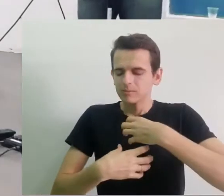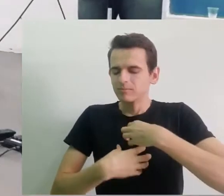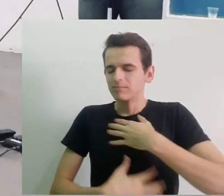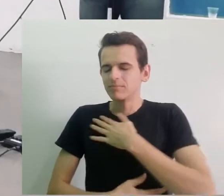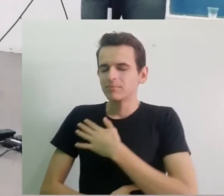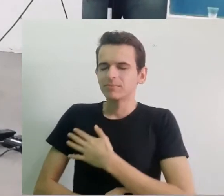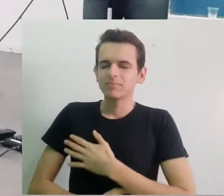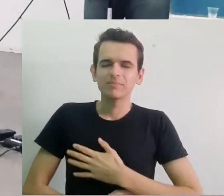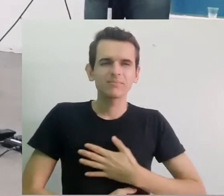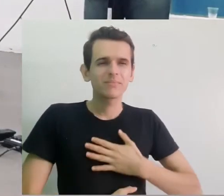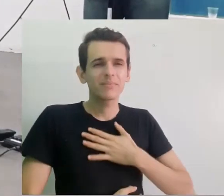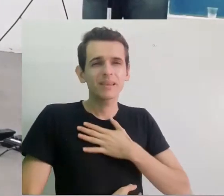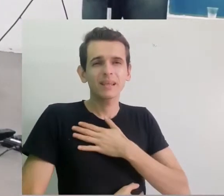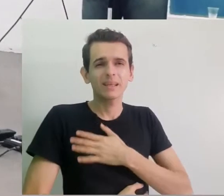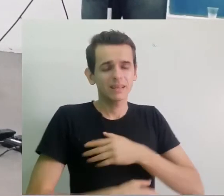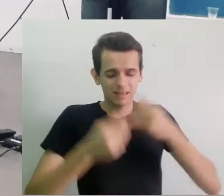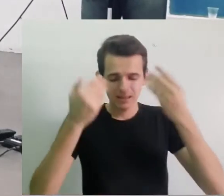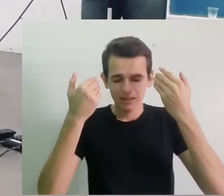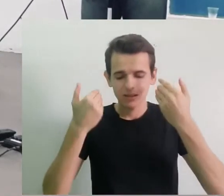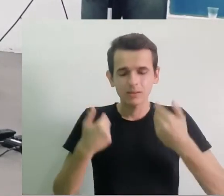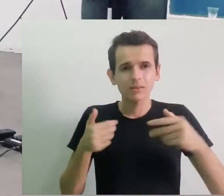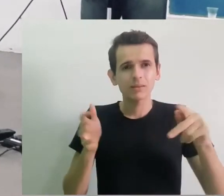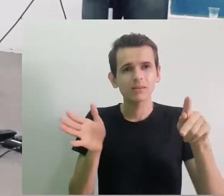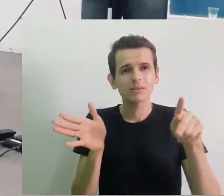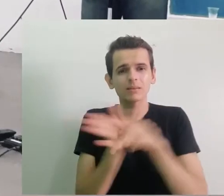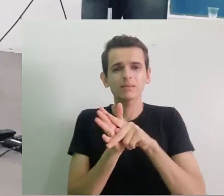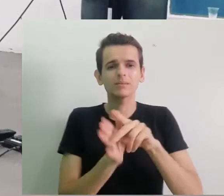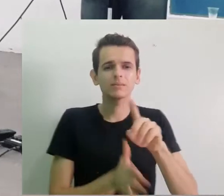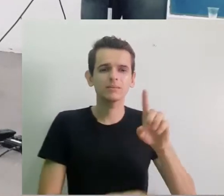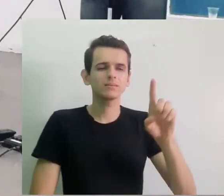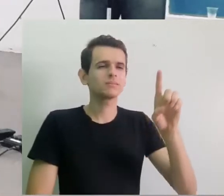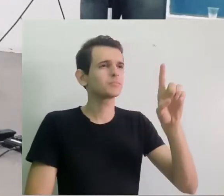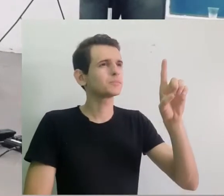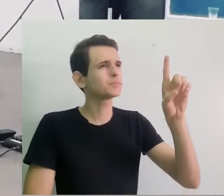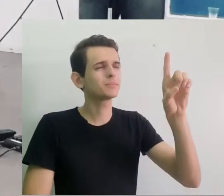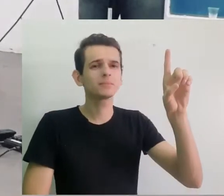meu ser, com tudo que sou,